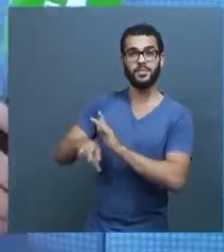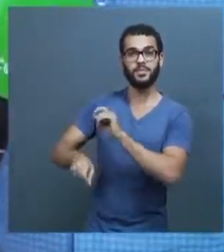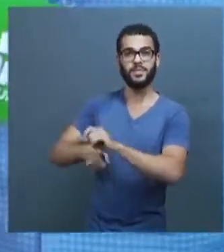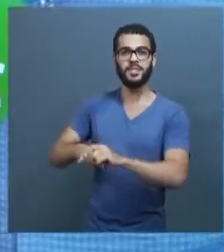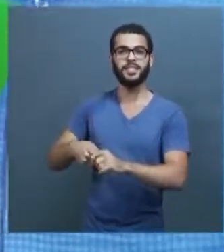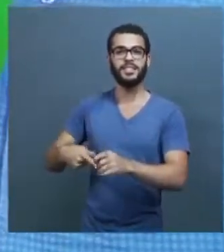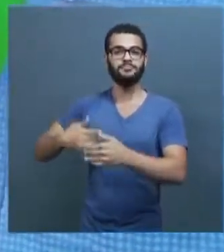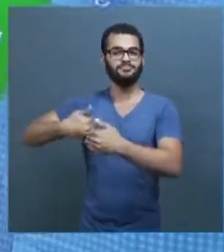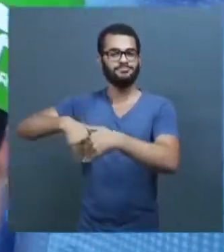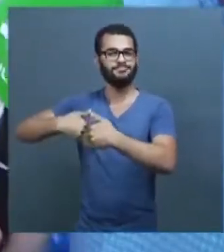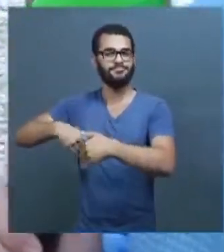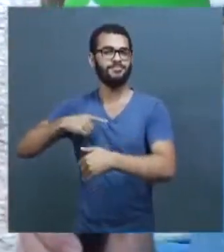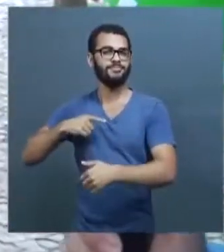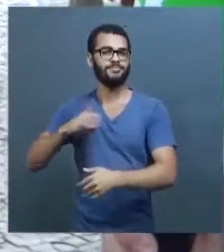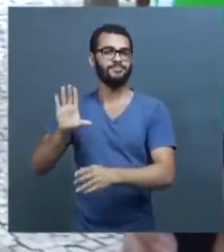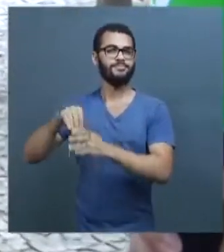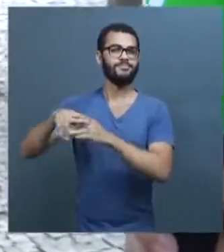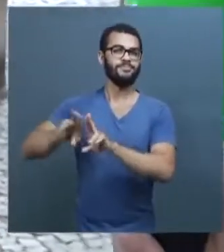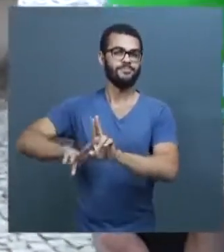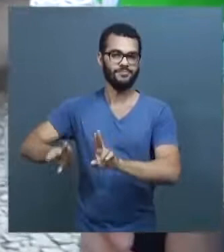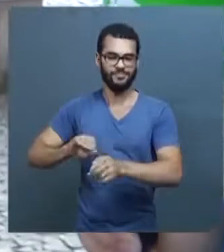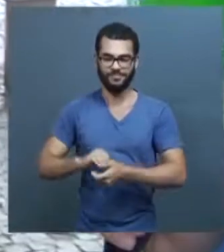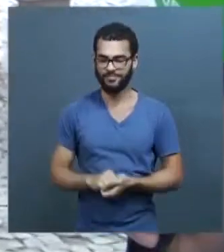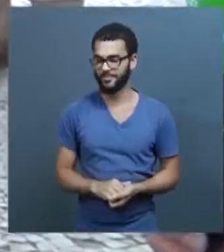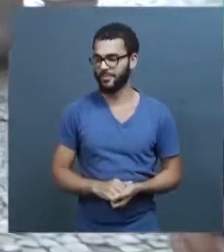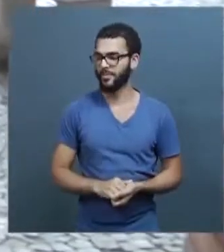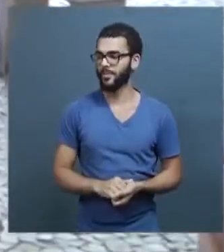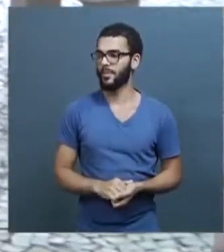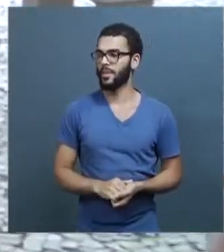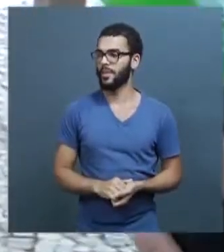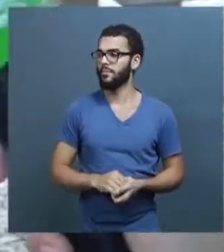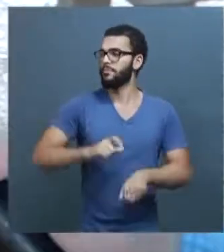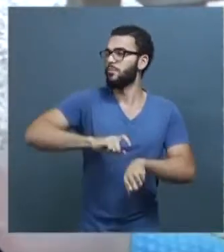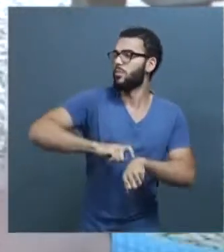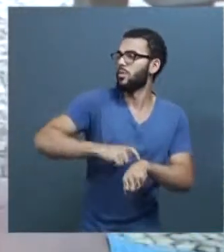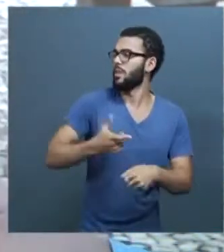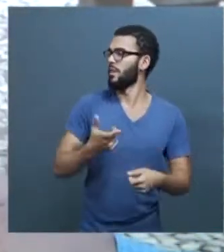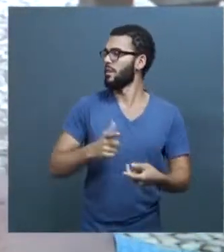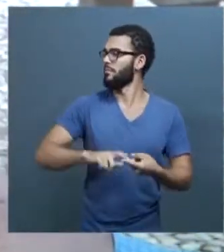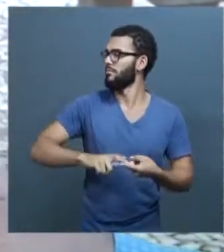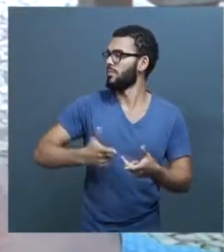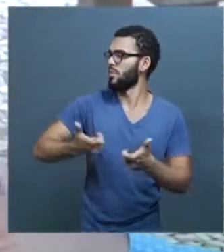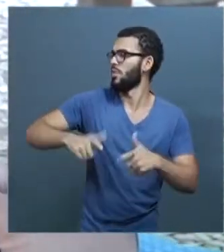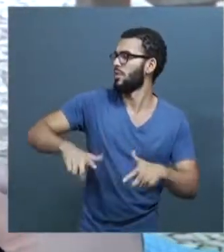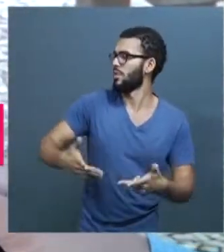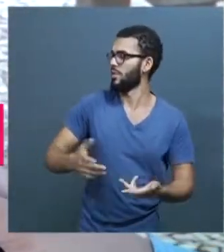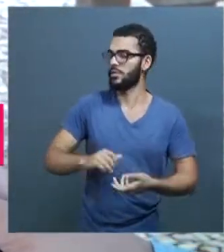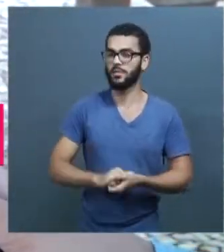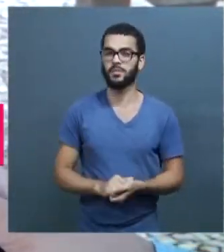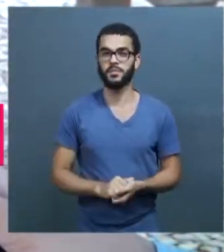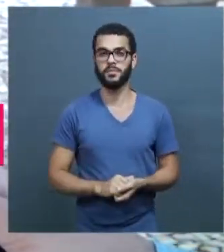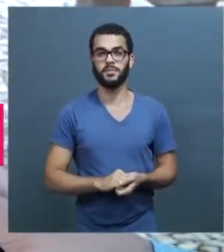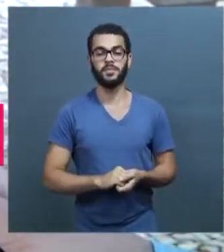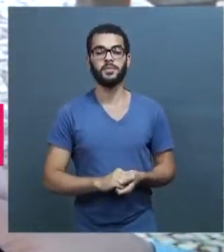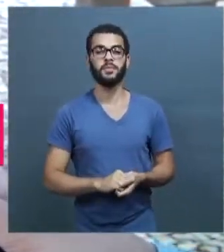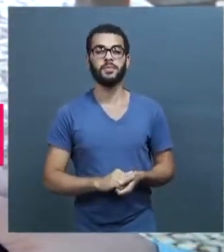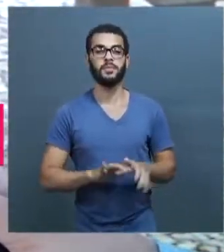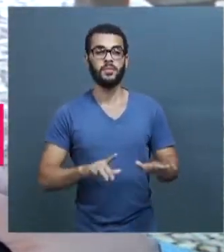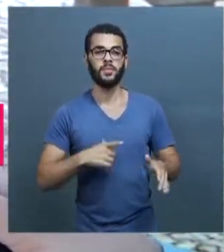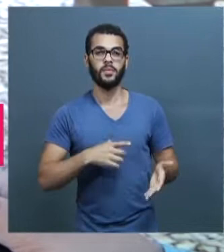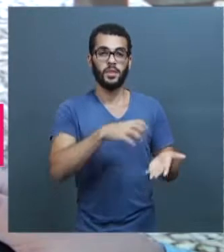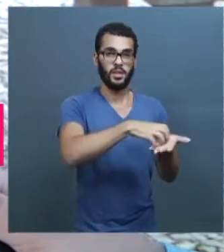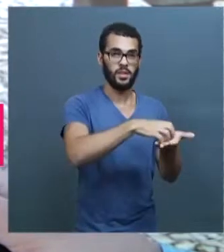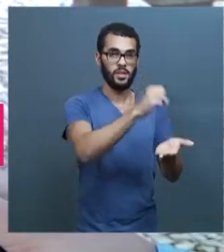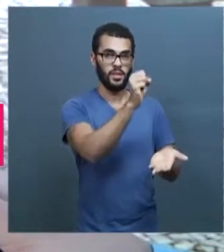Seletivos. Bom, Maura, para a gente começar, quais os horários e locais das provas? Os locais de provas são Campo